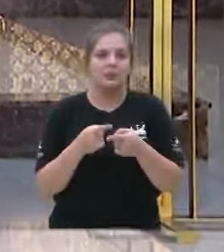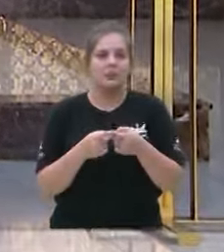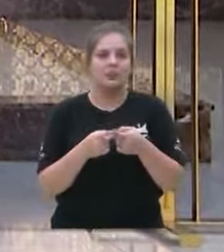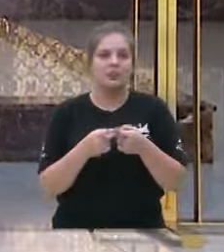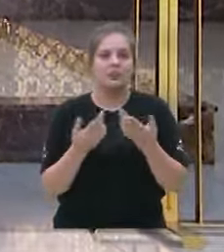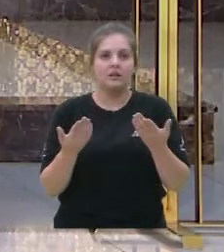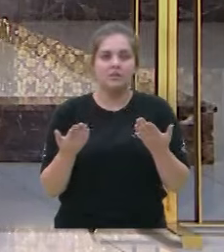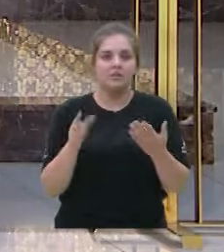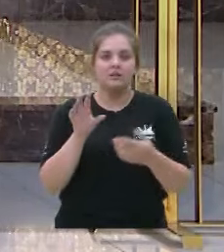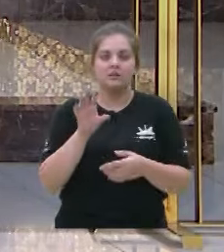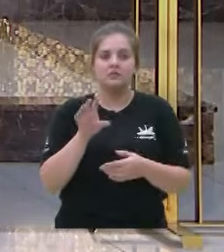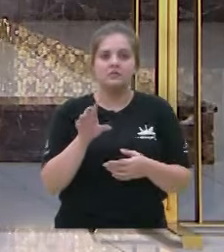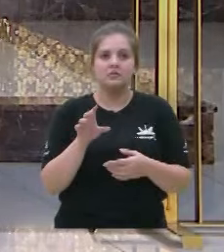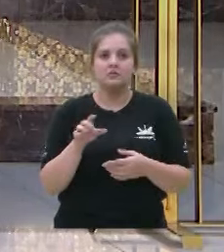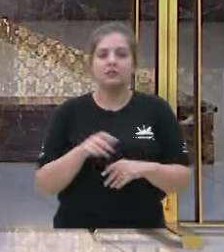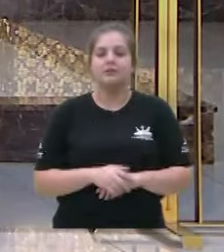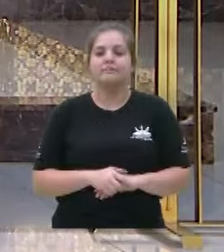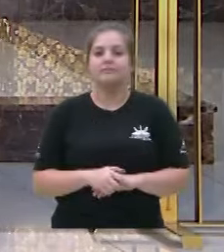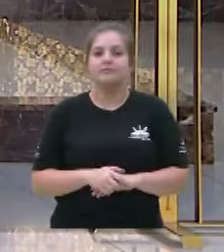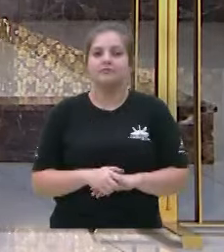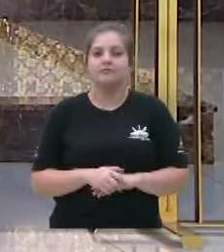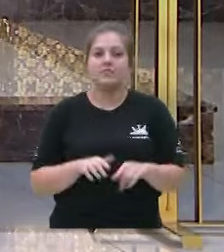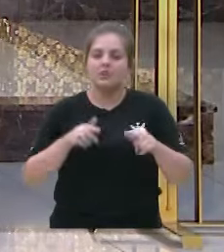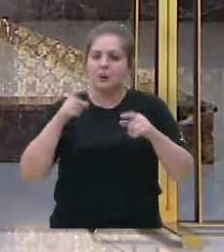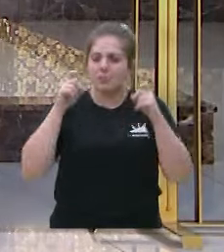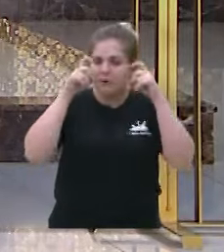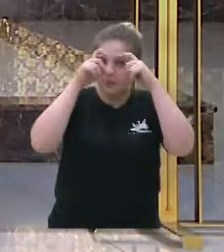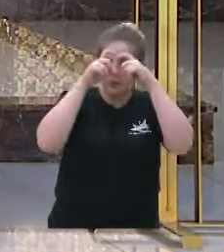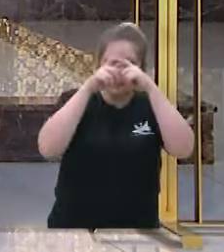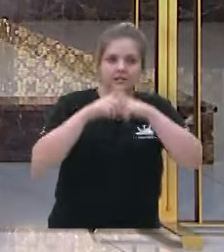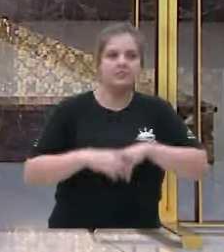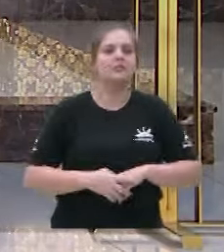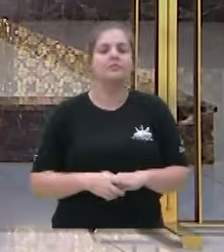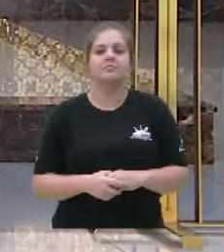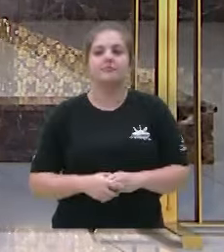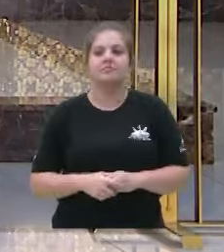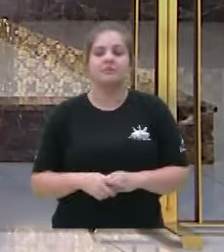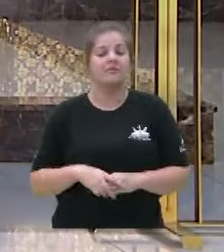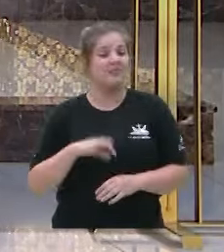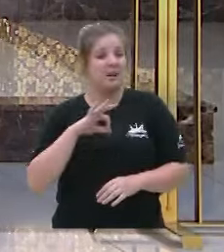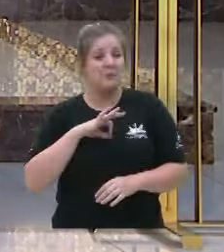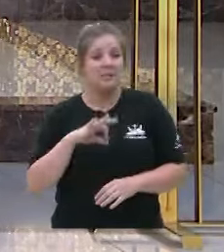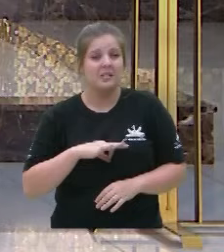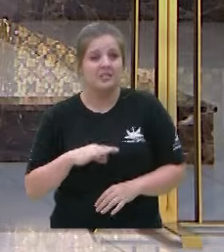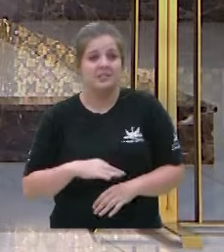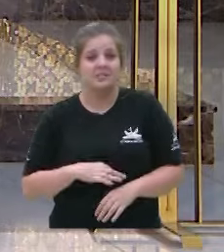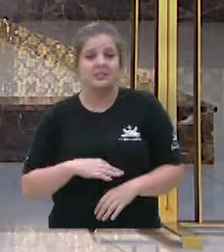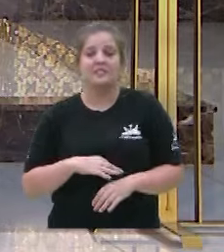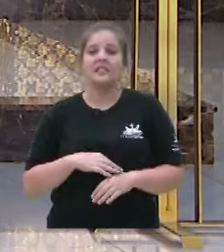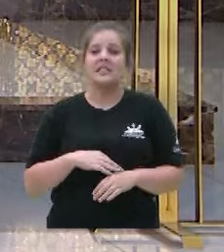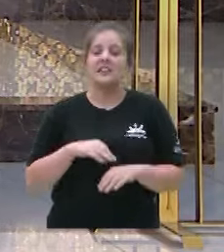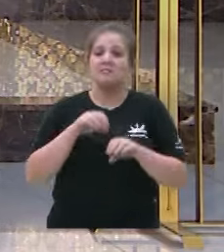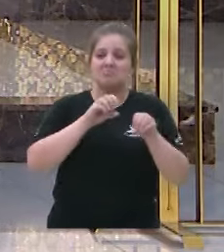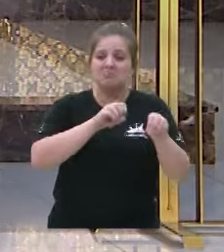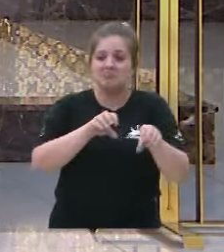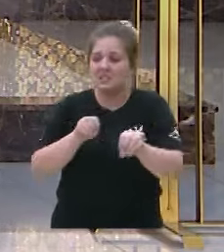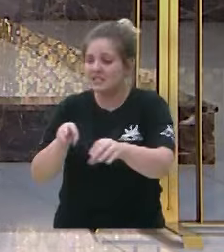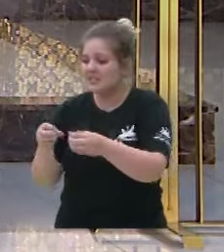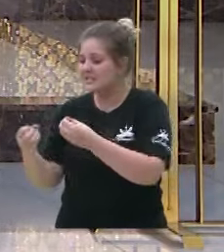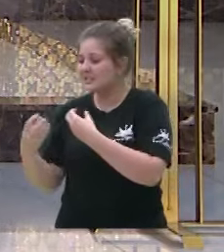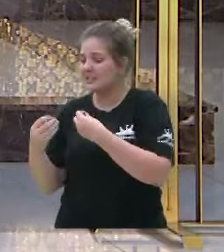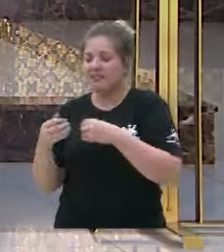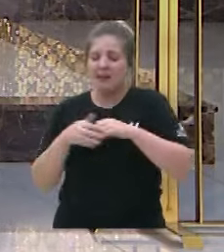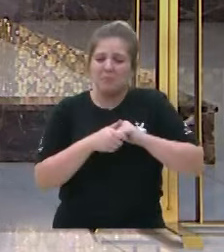senhora a senhora está tão preocupada com os filhos Padre ensinei peguei pela